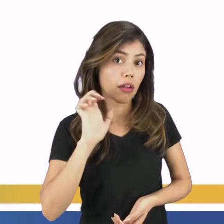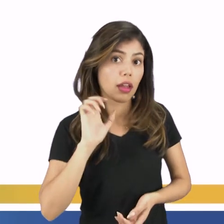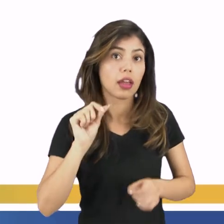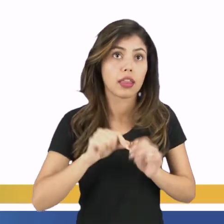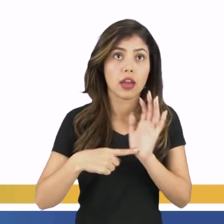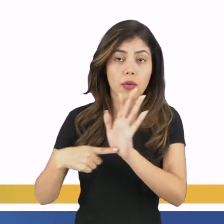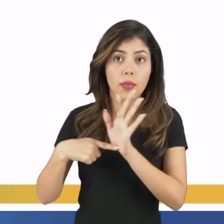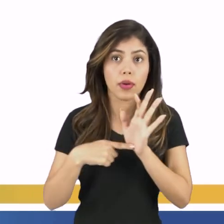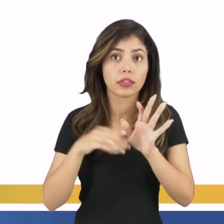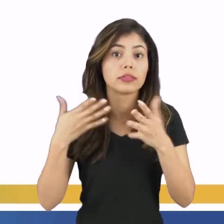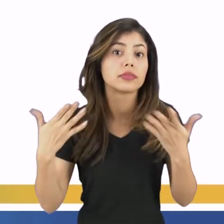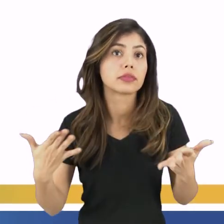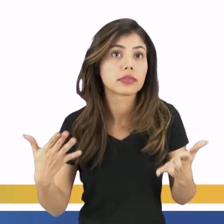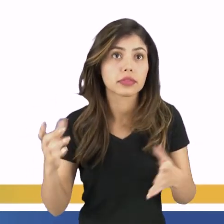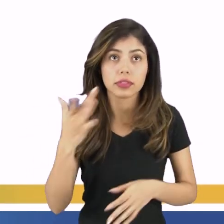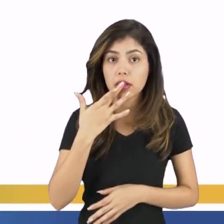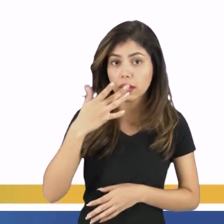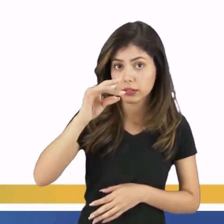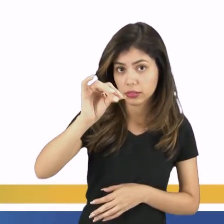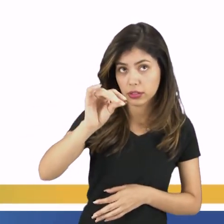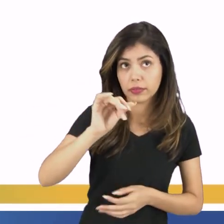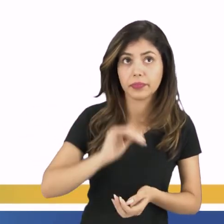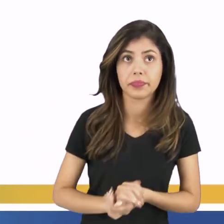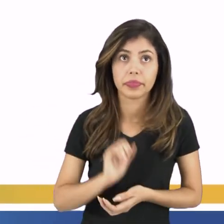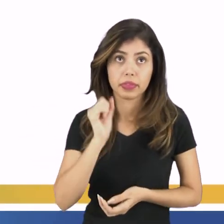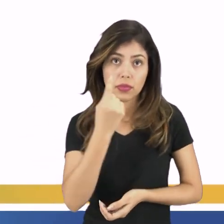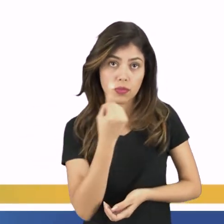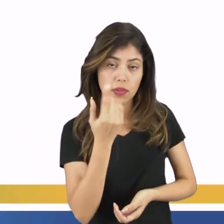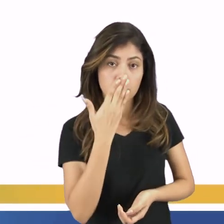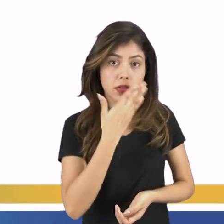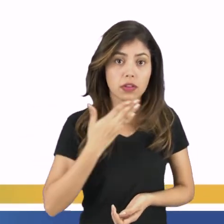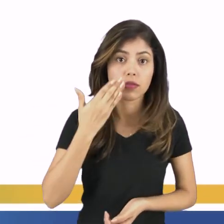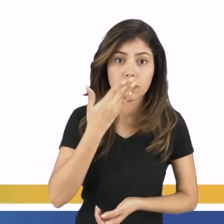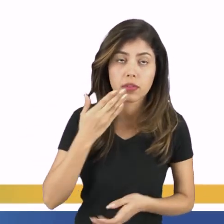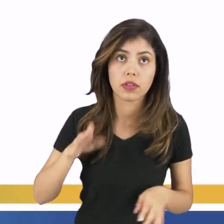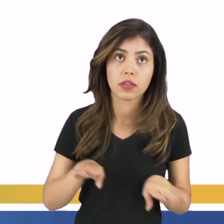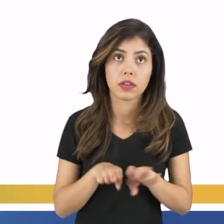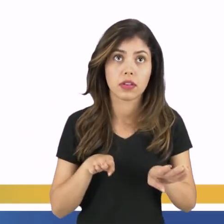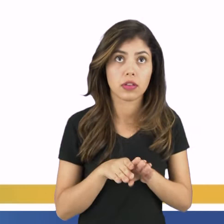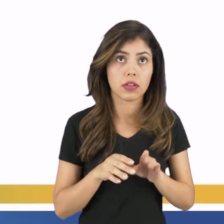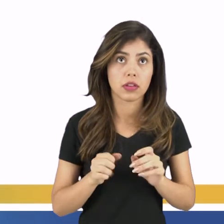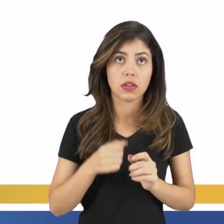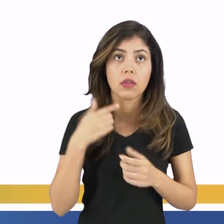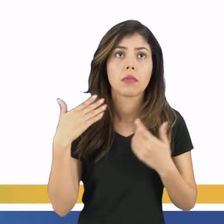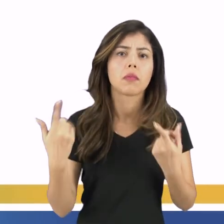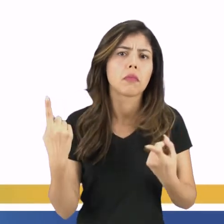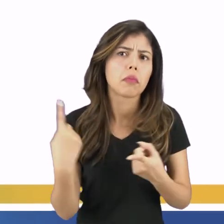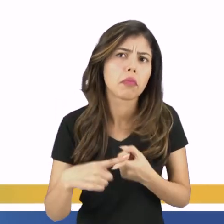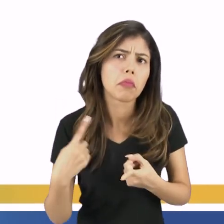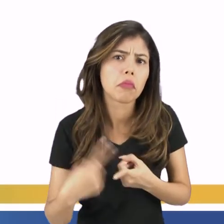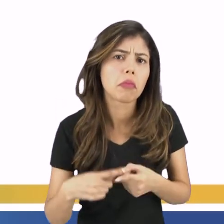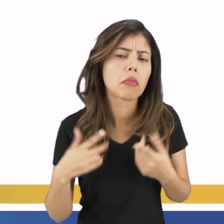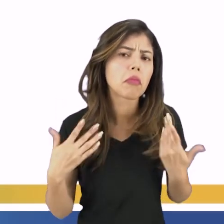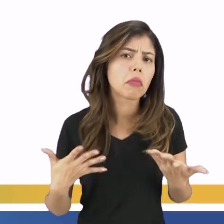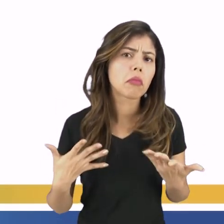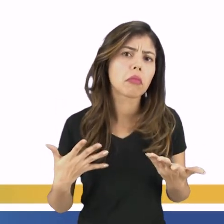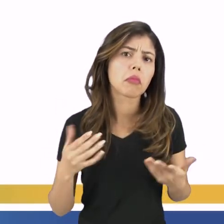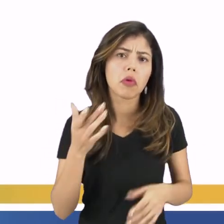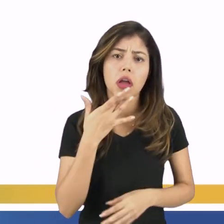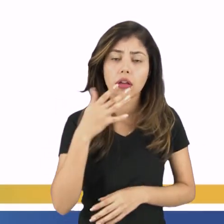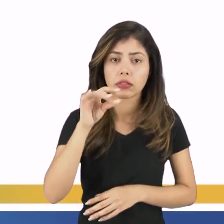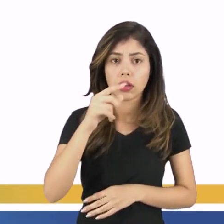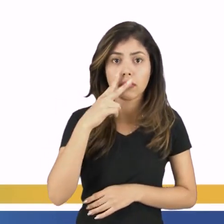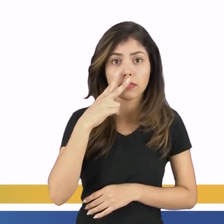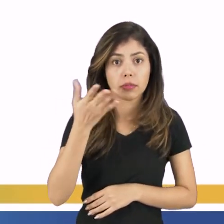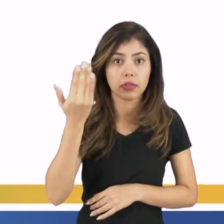Uma de sal, que acendeu a lâmpada, e uma de açúcar, que não acendeu. E por que que isso acontece? O sal, como a gente